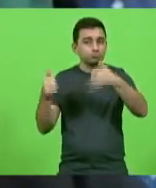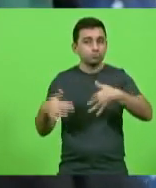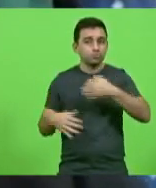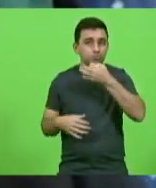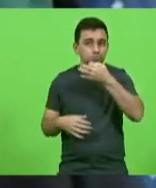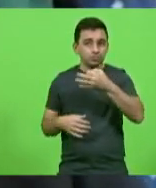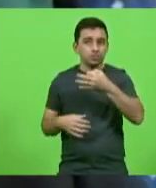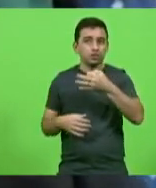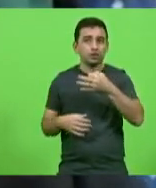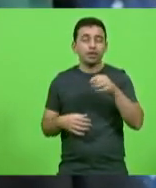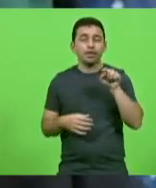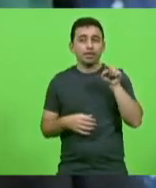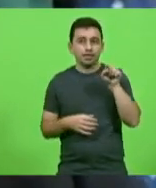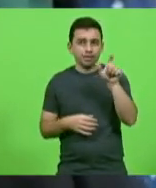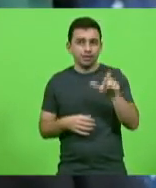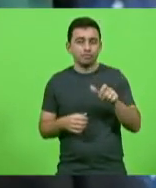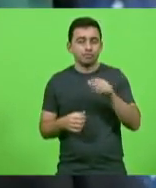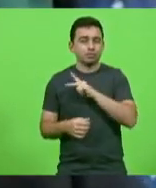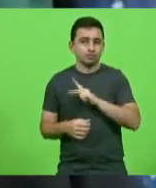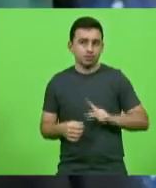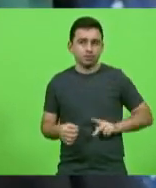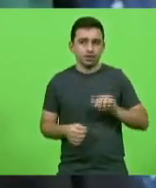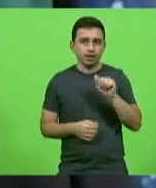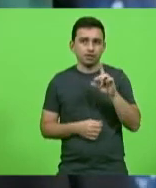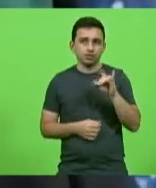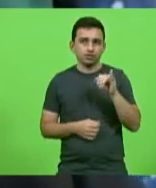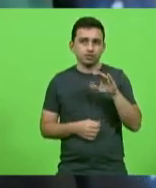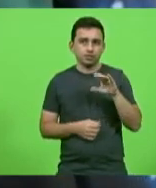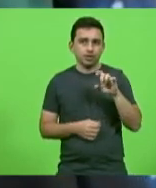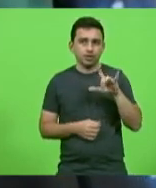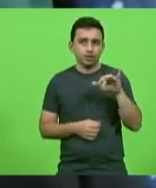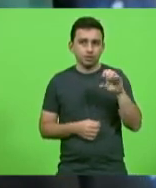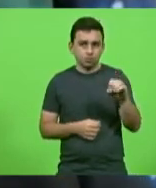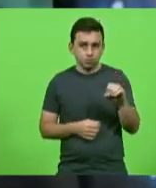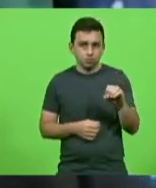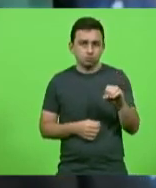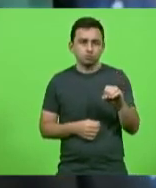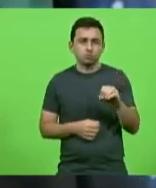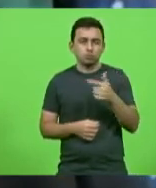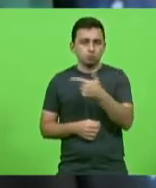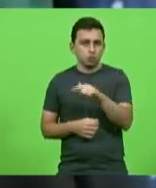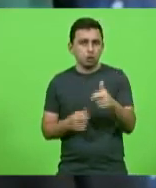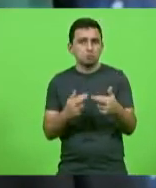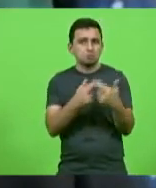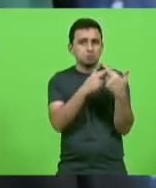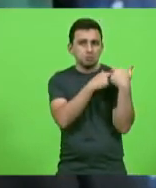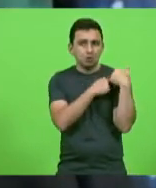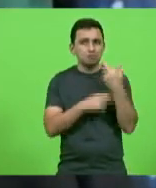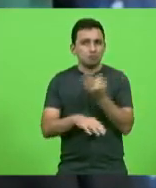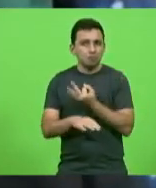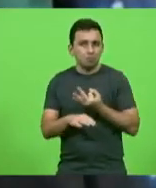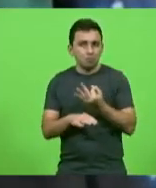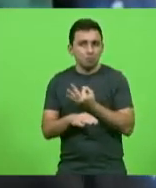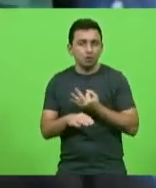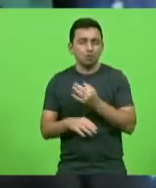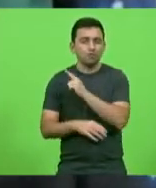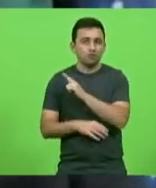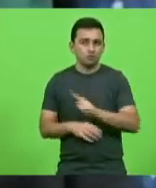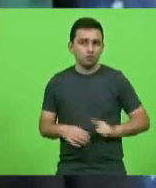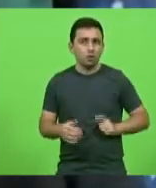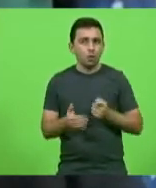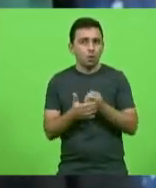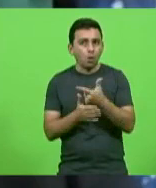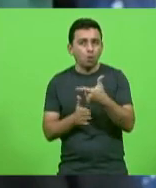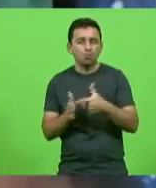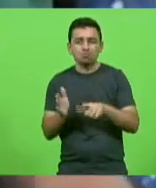do presidente do Tribunal de Contas ABC de Moraes Ferreira Junior e não houve responsabilidade formal Governador na